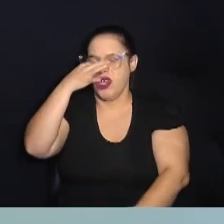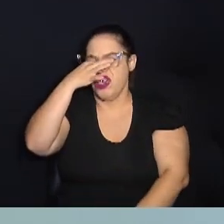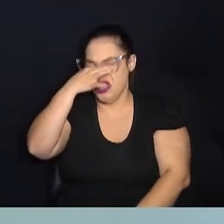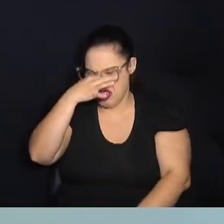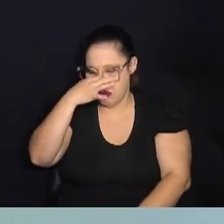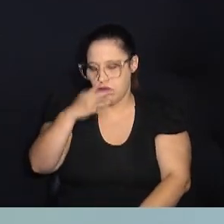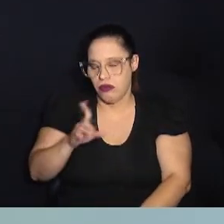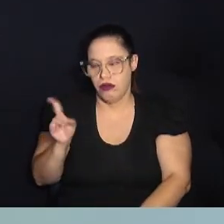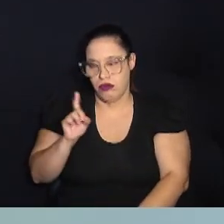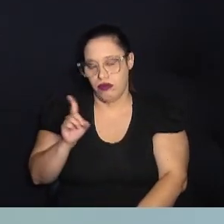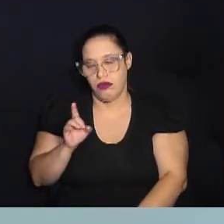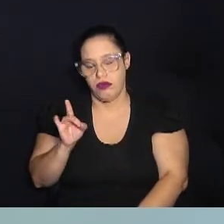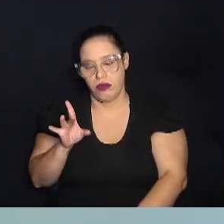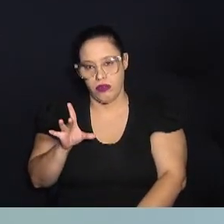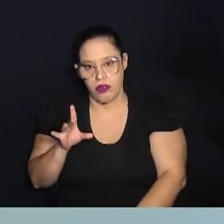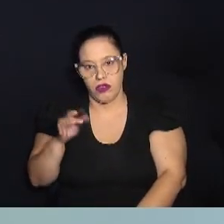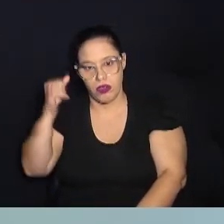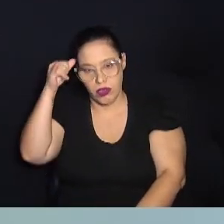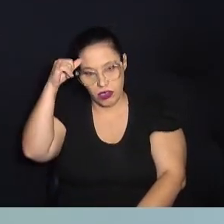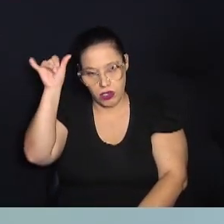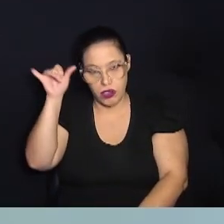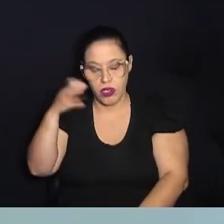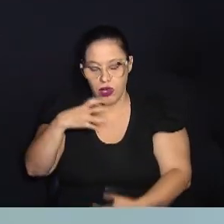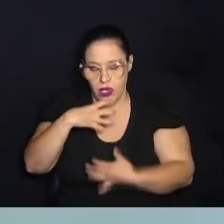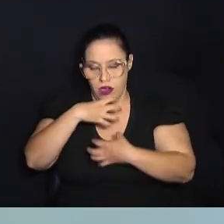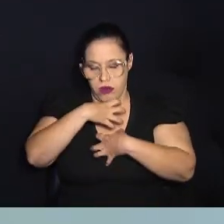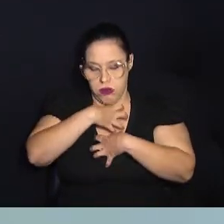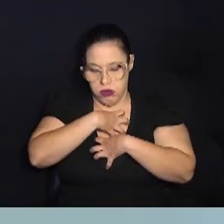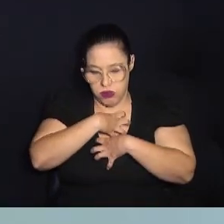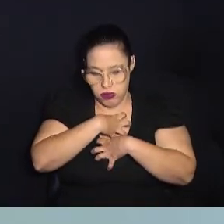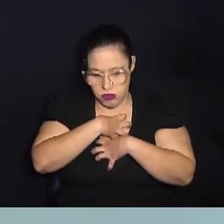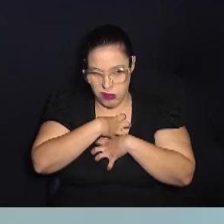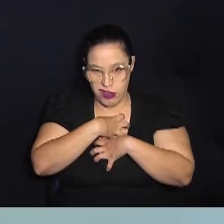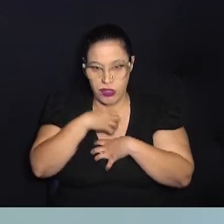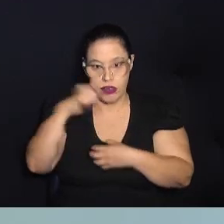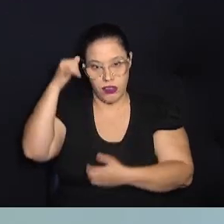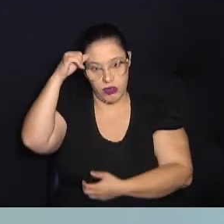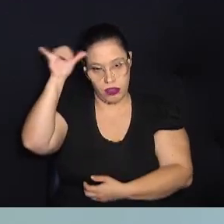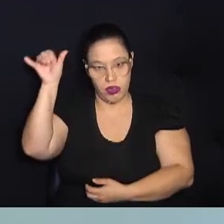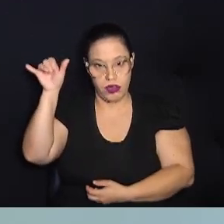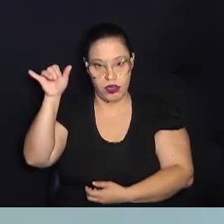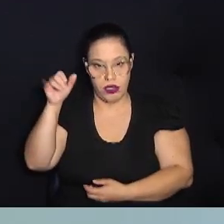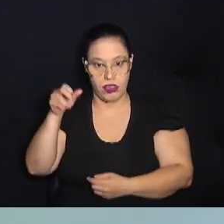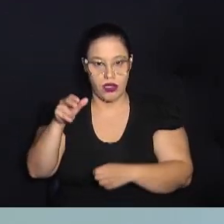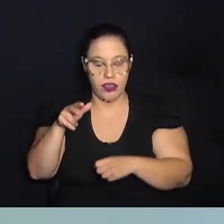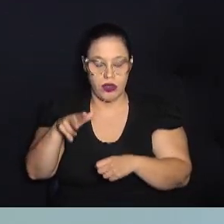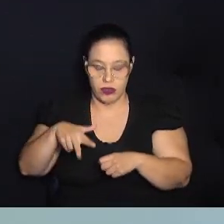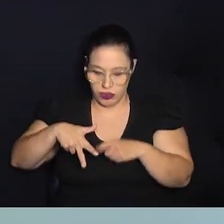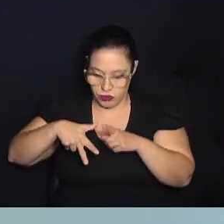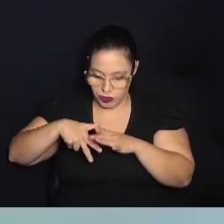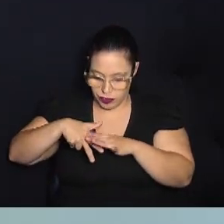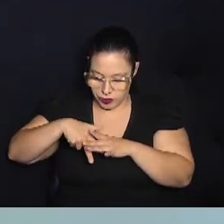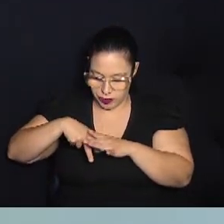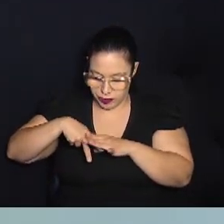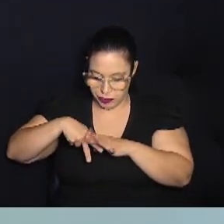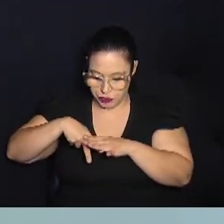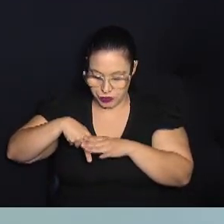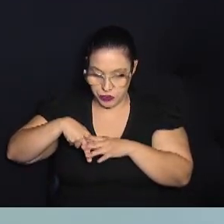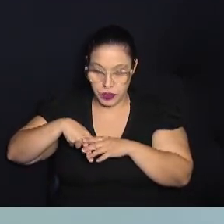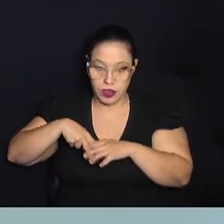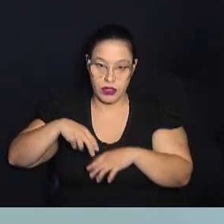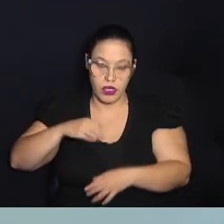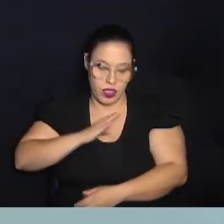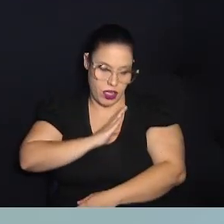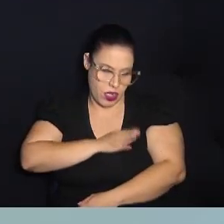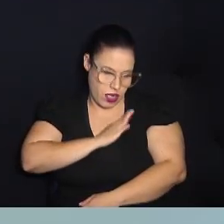gripe, não é só porque você quer prevenir as doenças respiratórias. Você também quer prevenir com que esse paciente não inflame e acabe numa